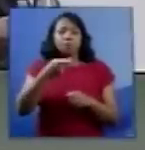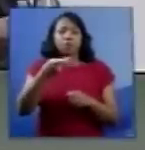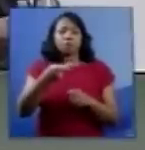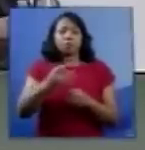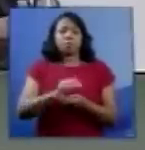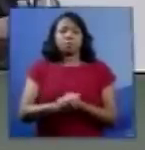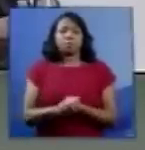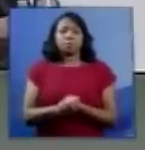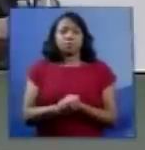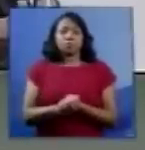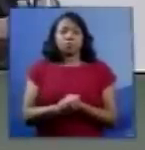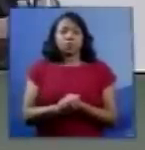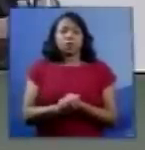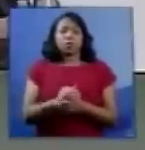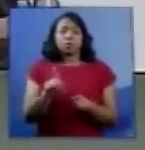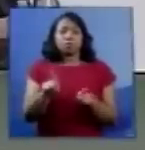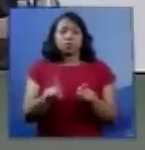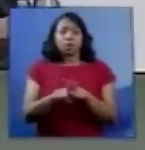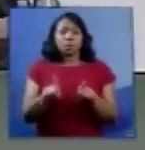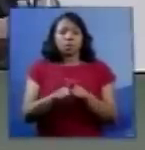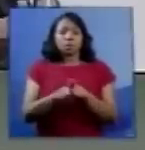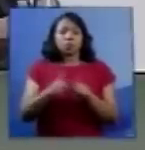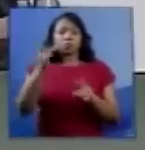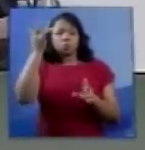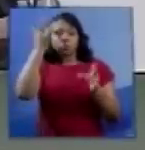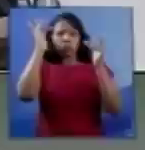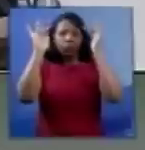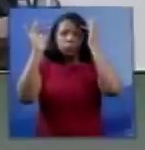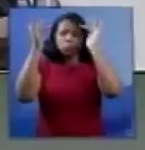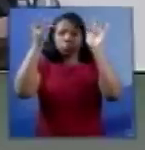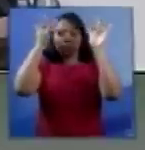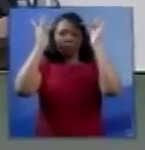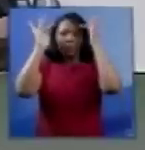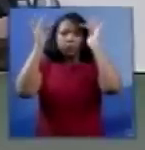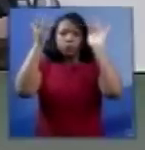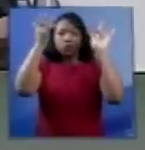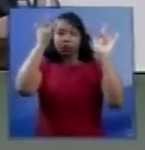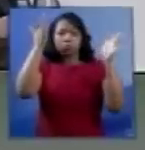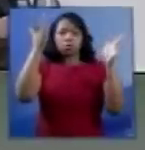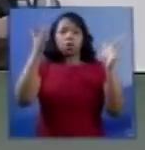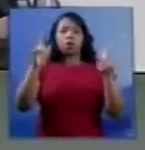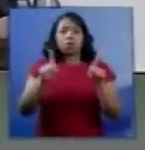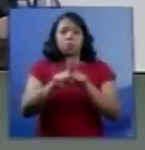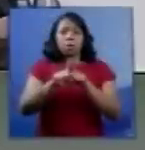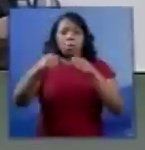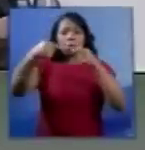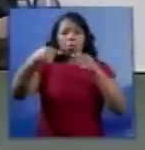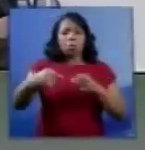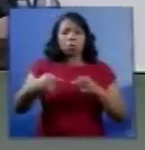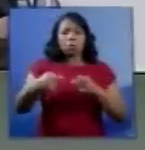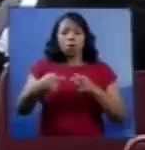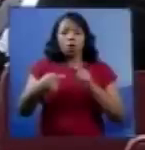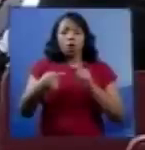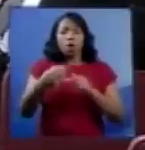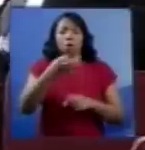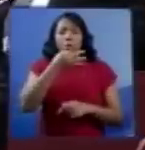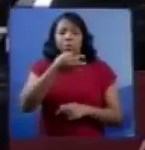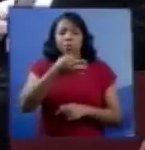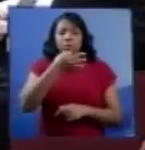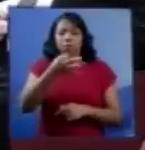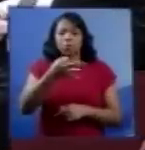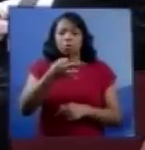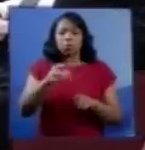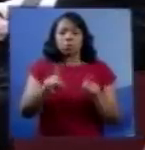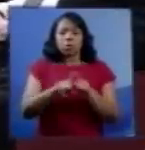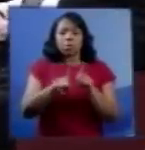dirimir sensíveis dúvidas sensíveis controvérsia do ponto de vista